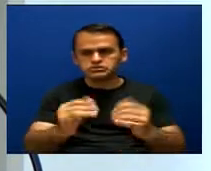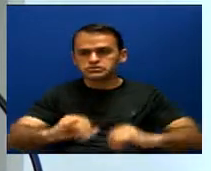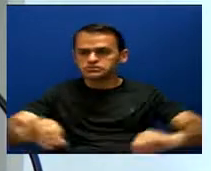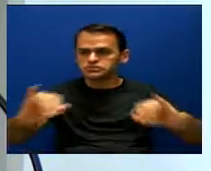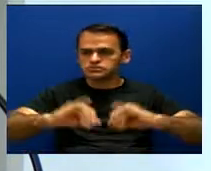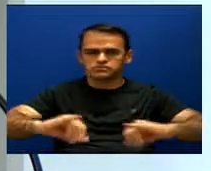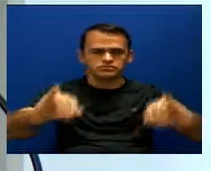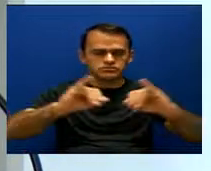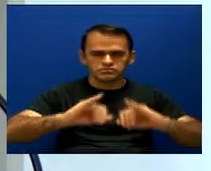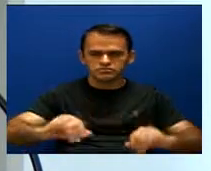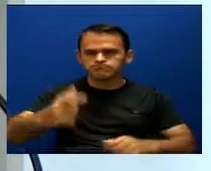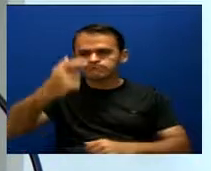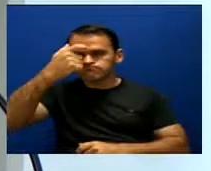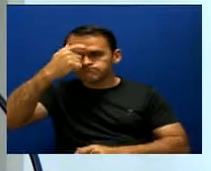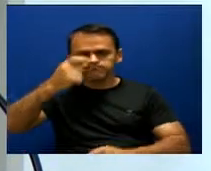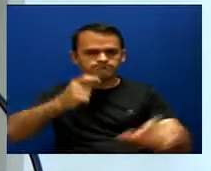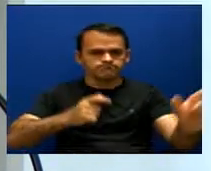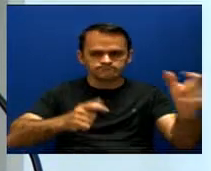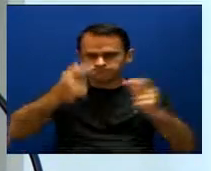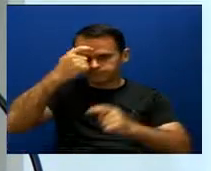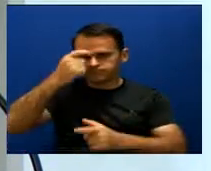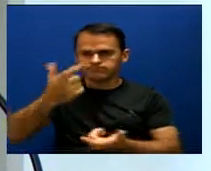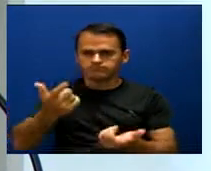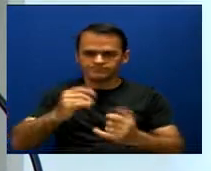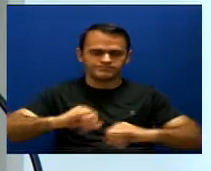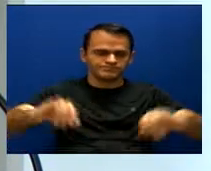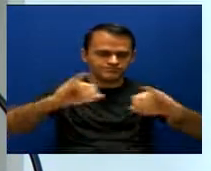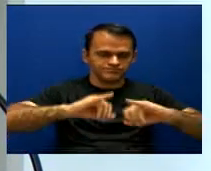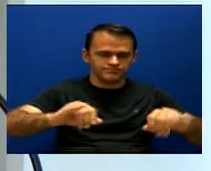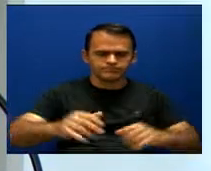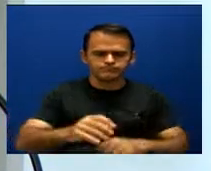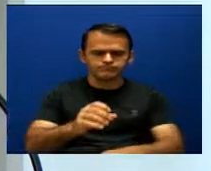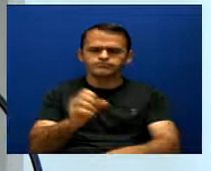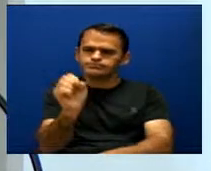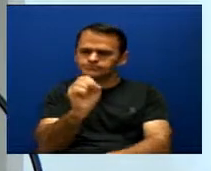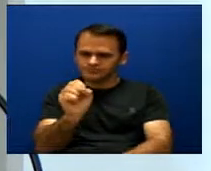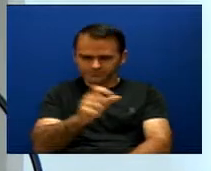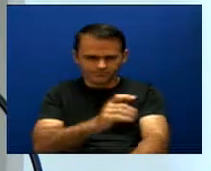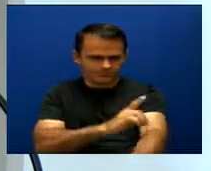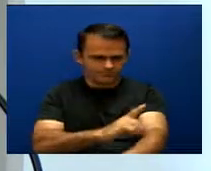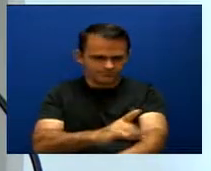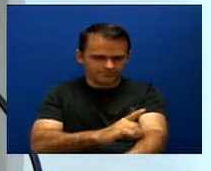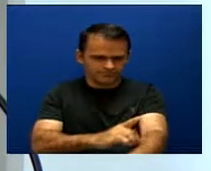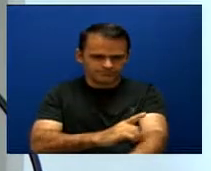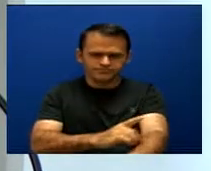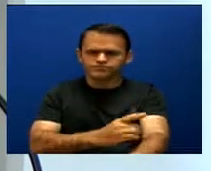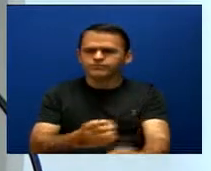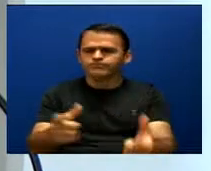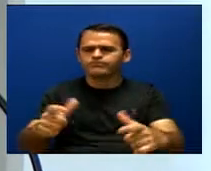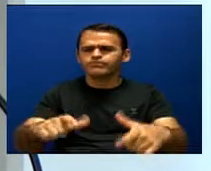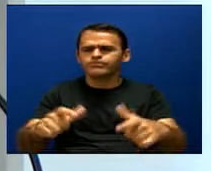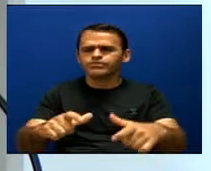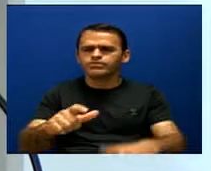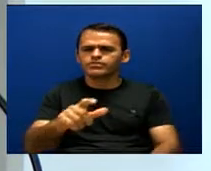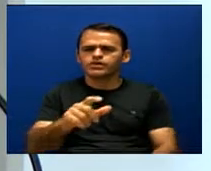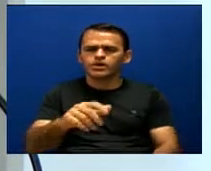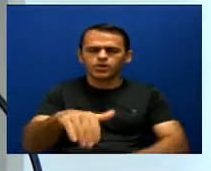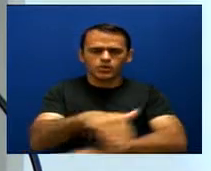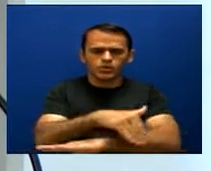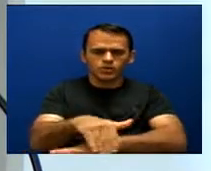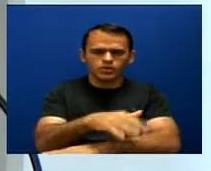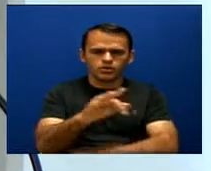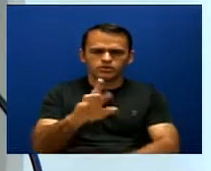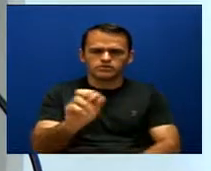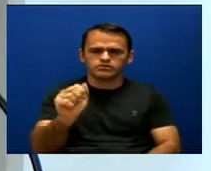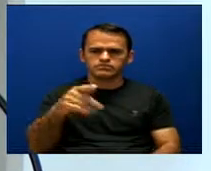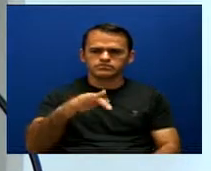prevenção, conscientização da doença. A Associação de Diabetes, ela está situada na rua Francisco Ferreira